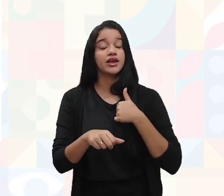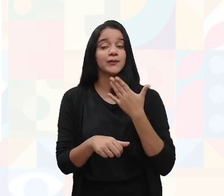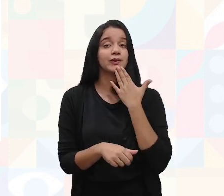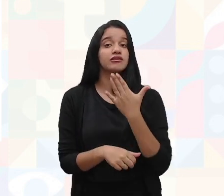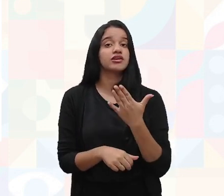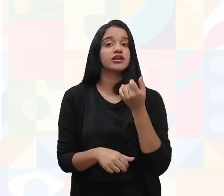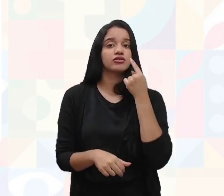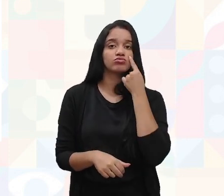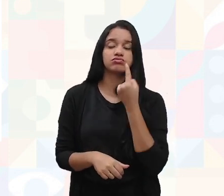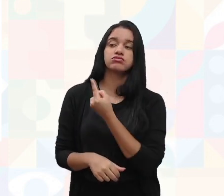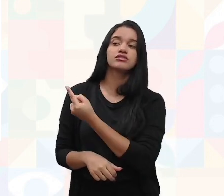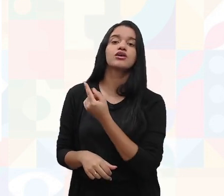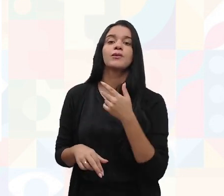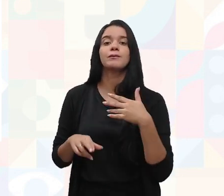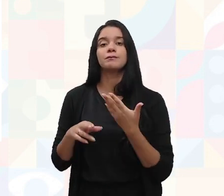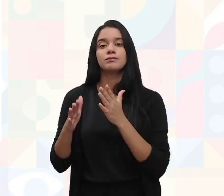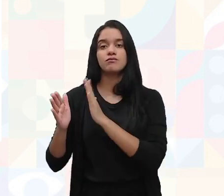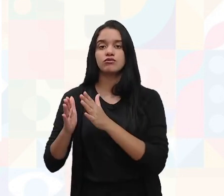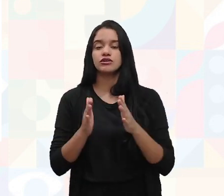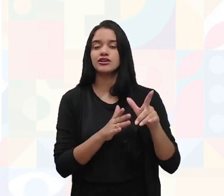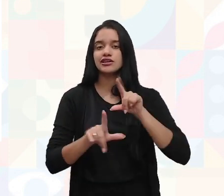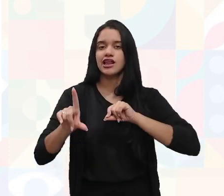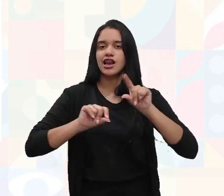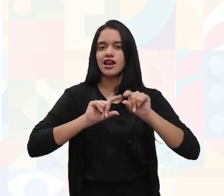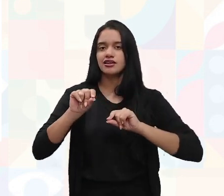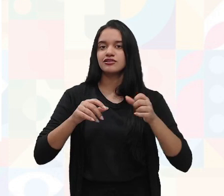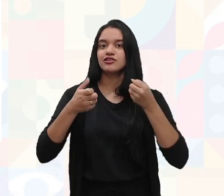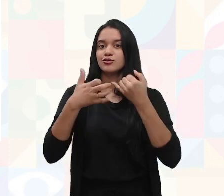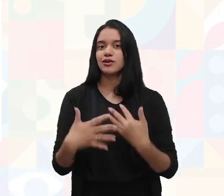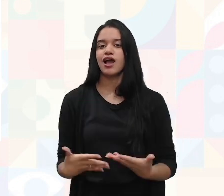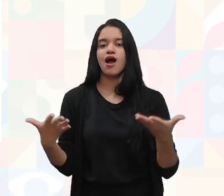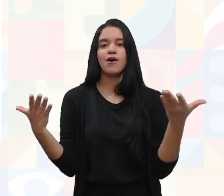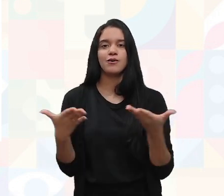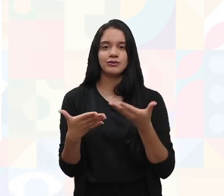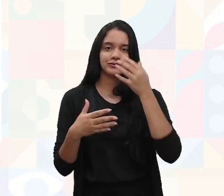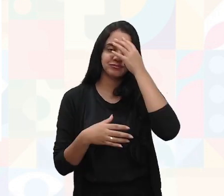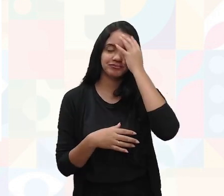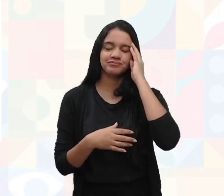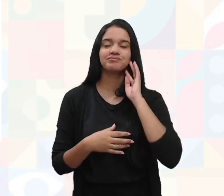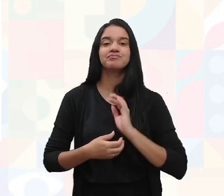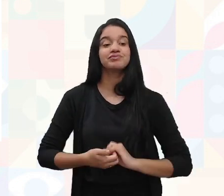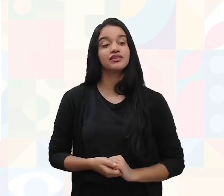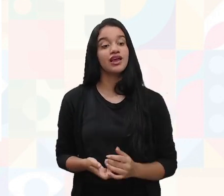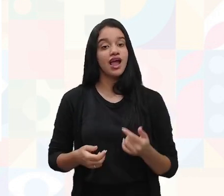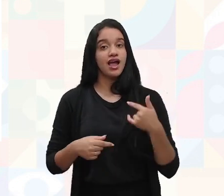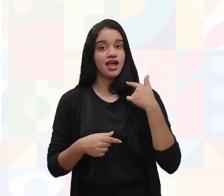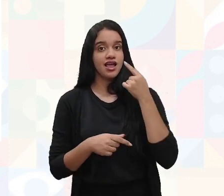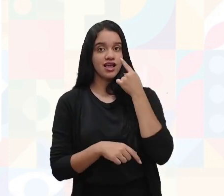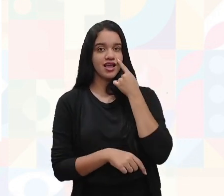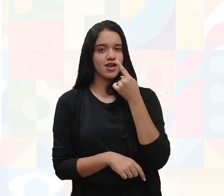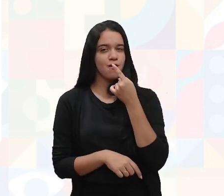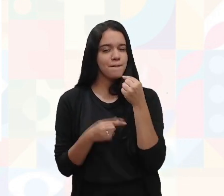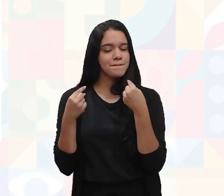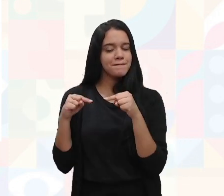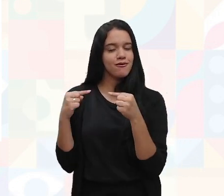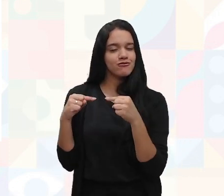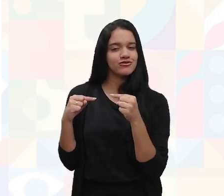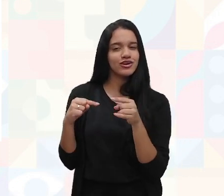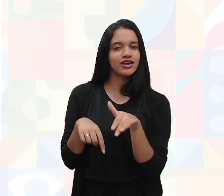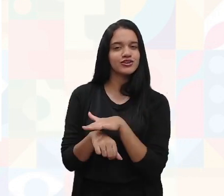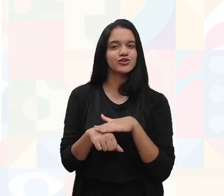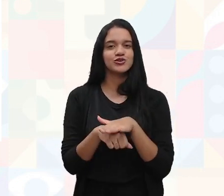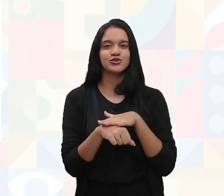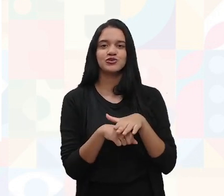aqui o processo seletivo em si, que é o que a gente vai falar hoje, tá bem? Então, eu trouxe para provocar a nossa conversa